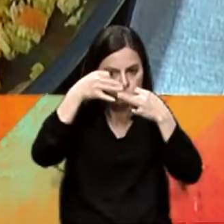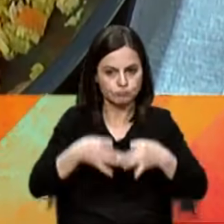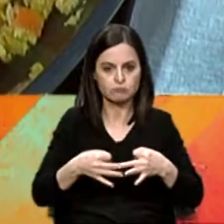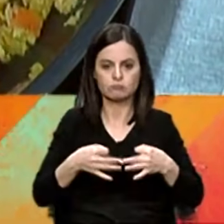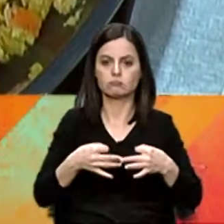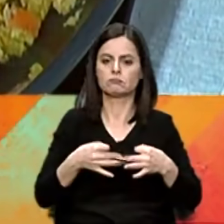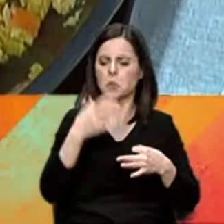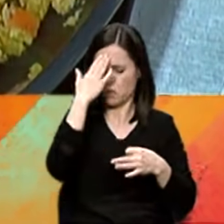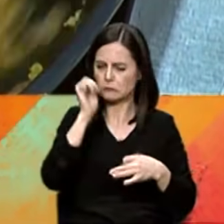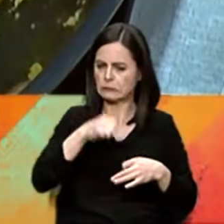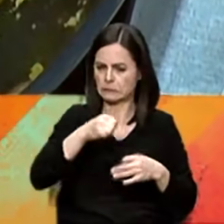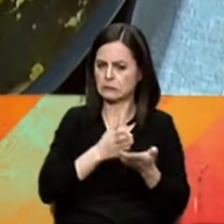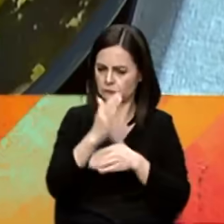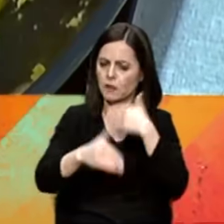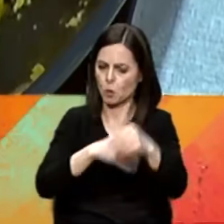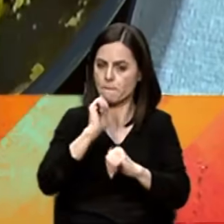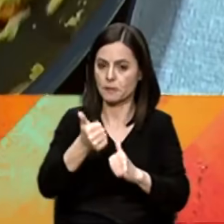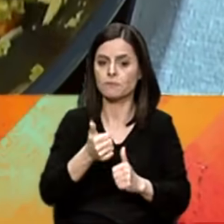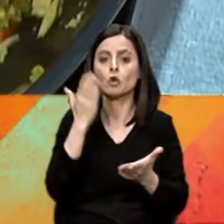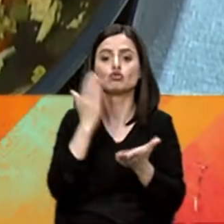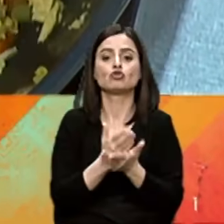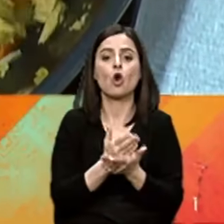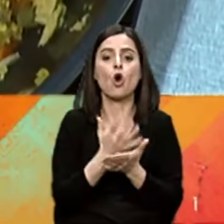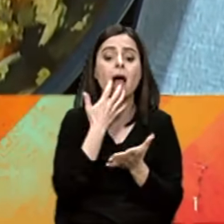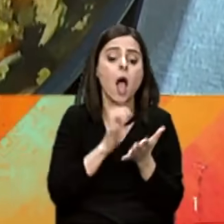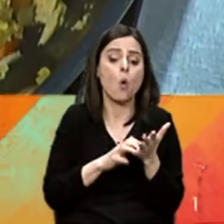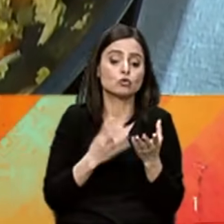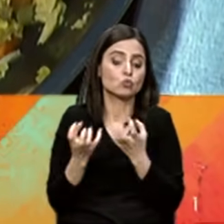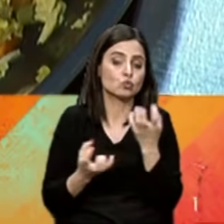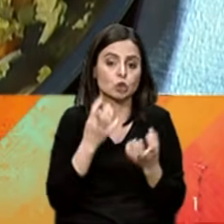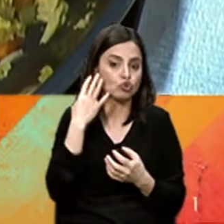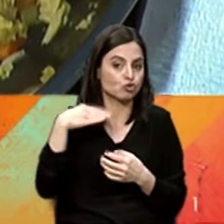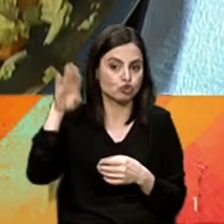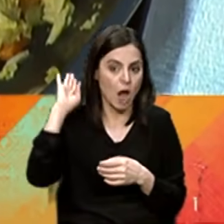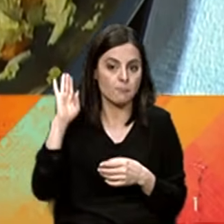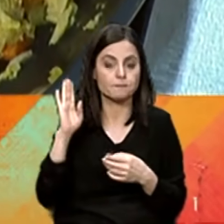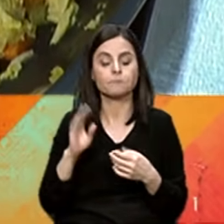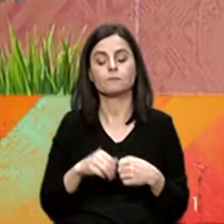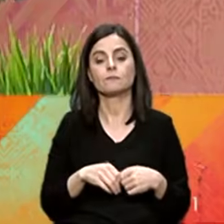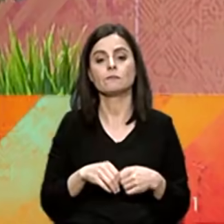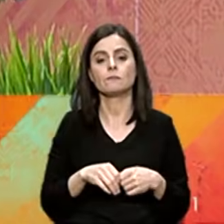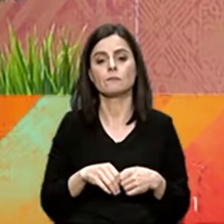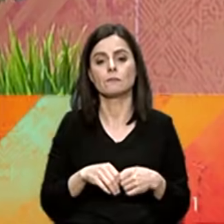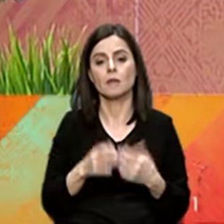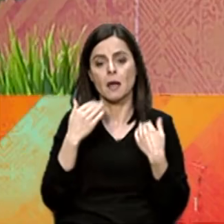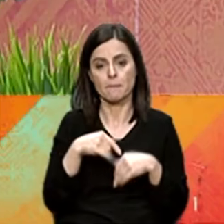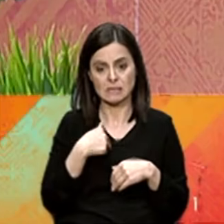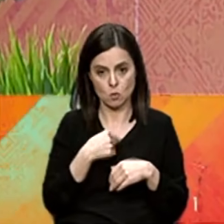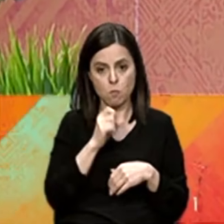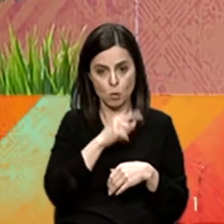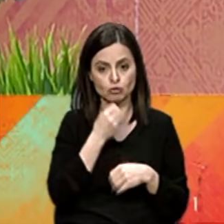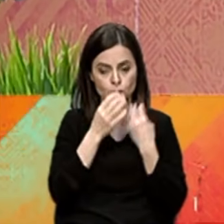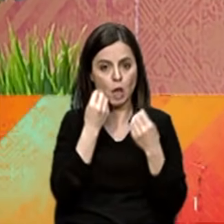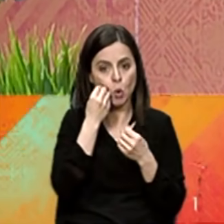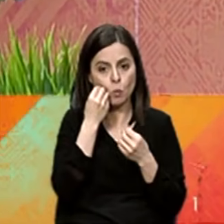Eu penso que sim, que vai correr tudo muito bem. Só o arroz é que está cozido. Sim, só o arroz é que está cozido. E eu também explico, Sónia, como é que cozo o